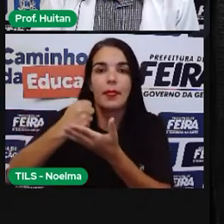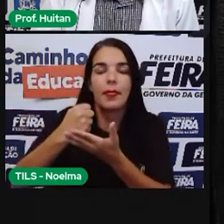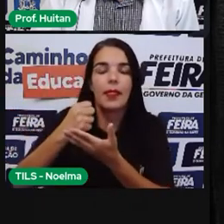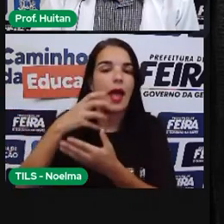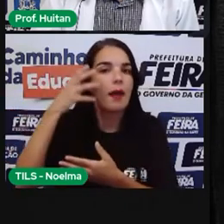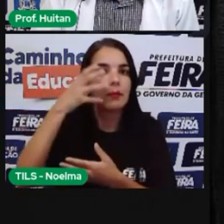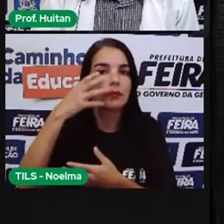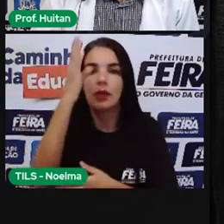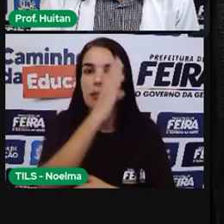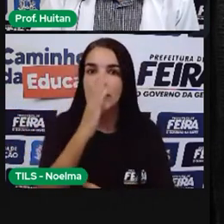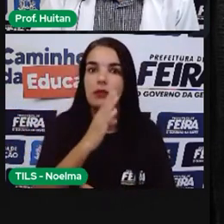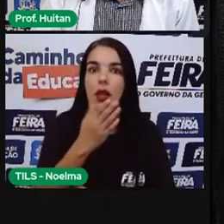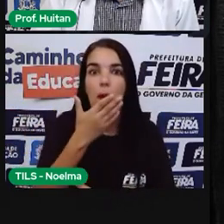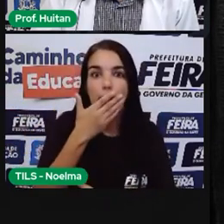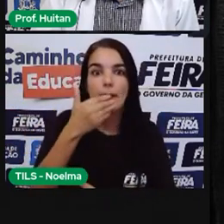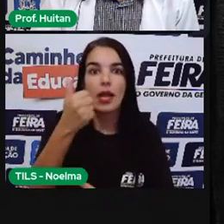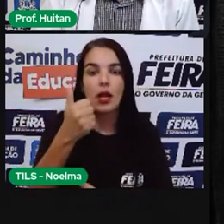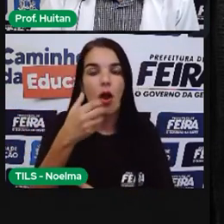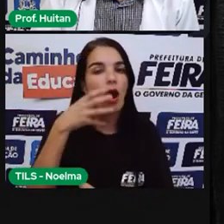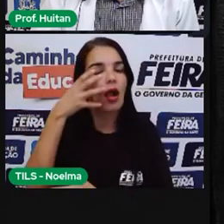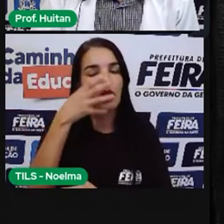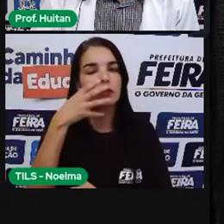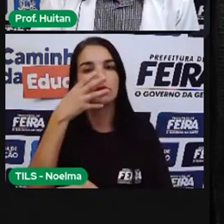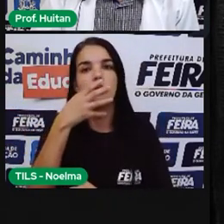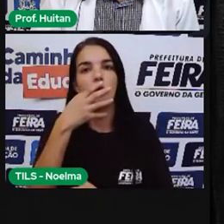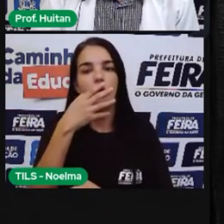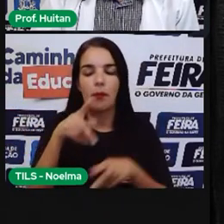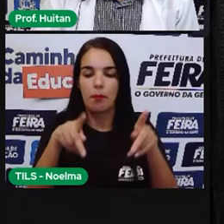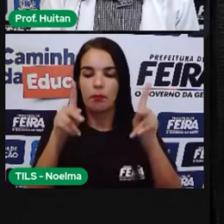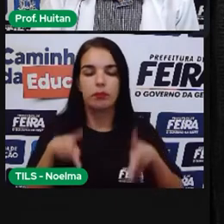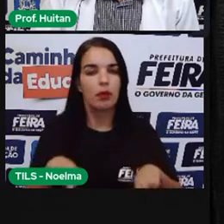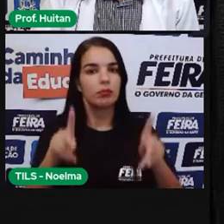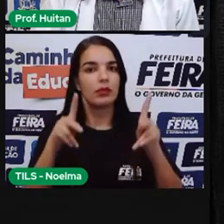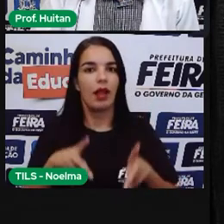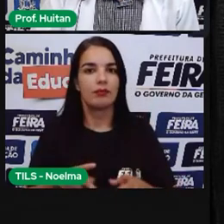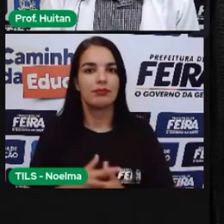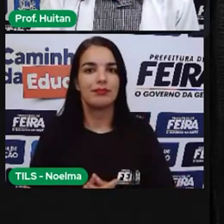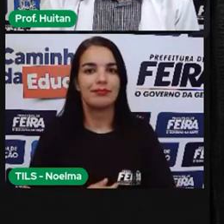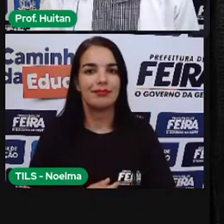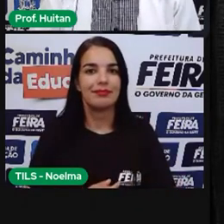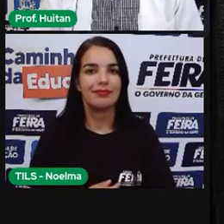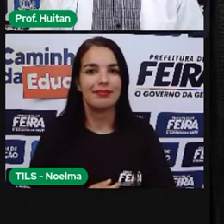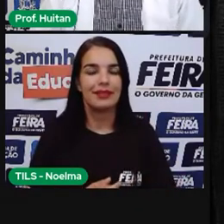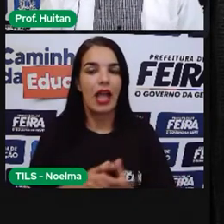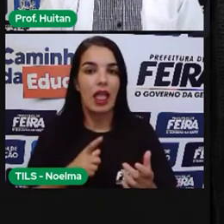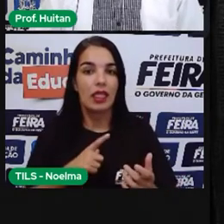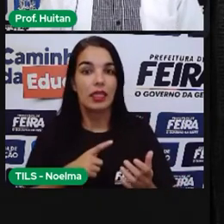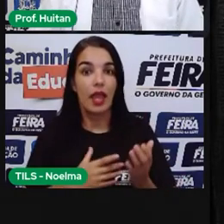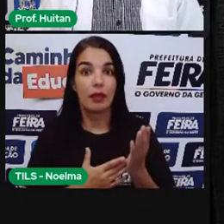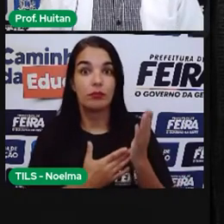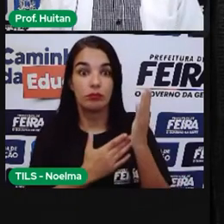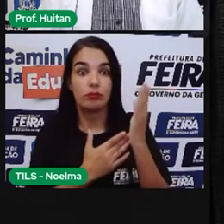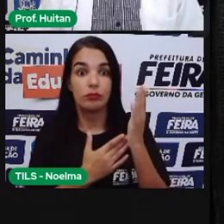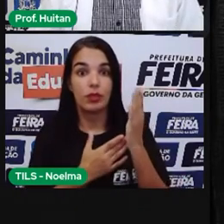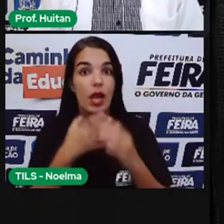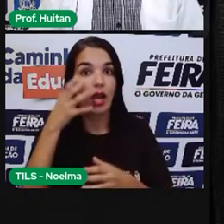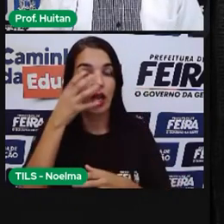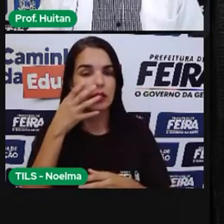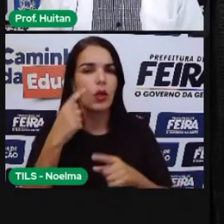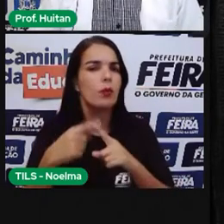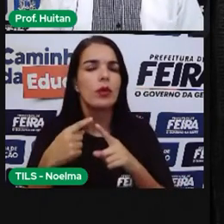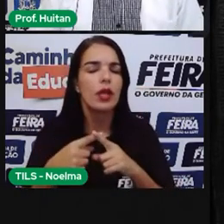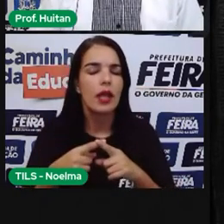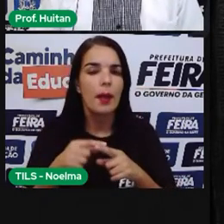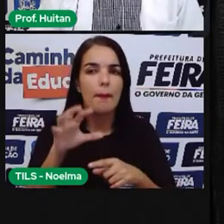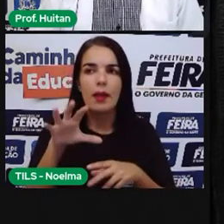como melhor cantor na categoria Canção Popular. Eu coloquei esse cantor porque ele pegou uma